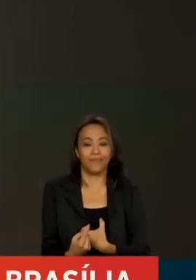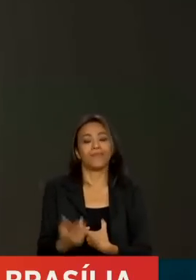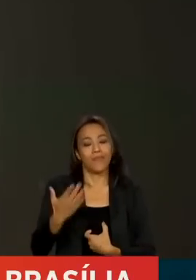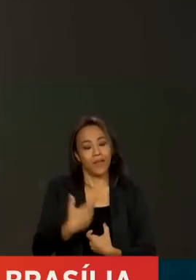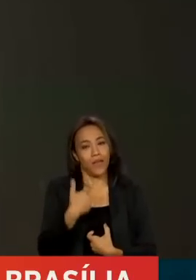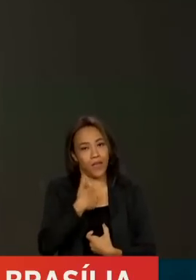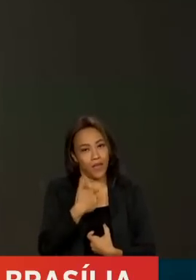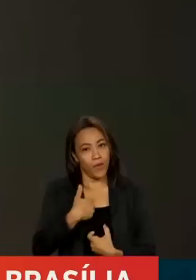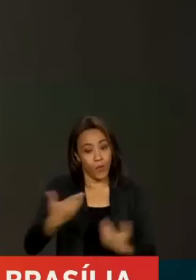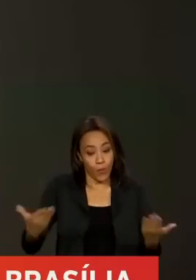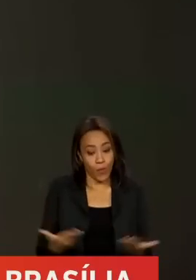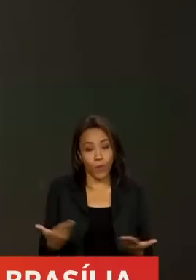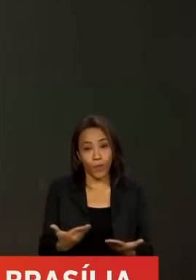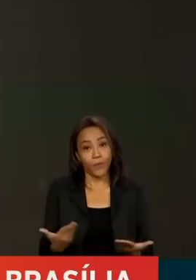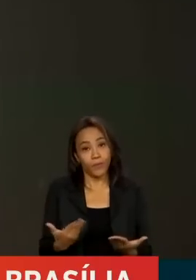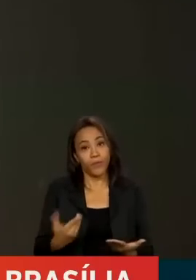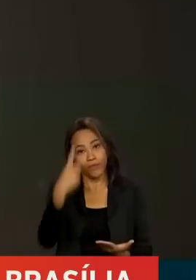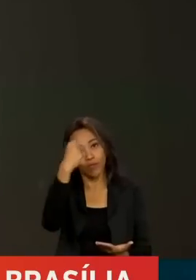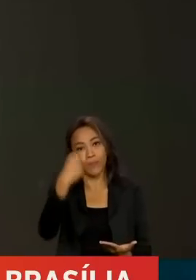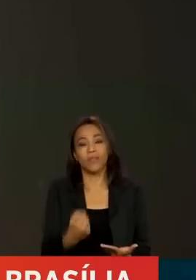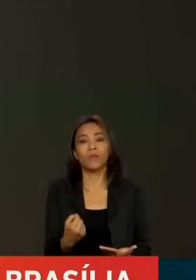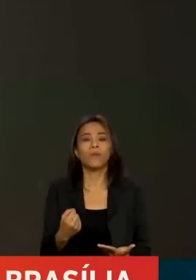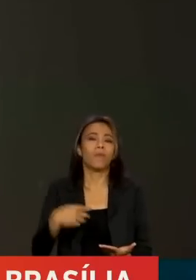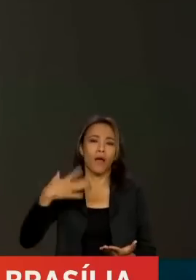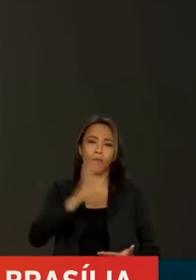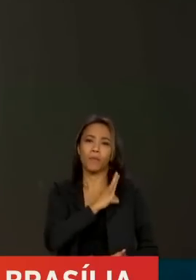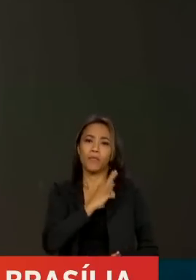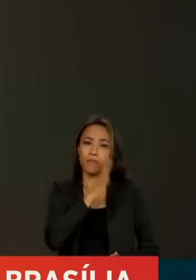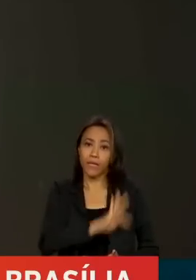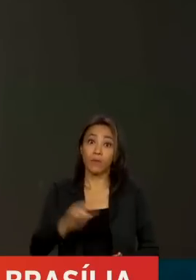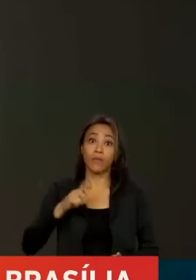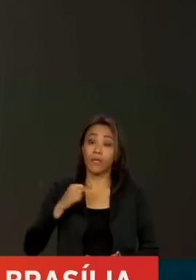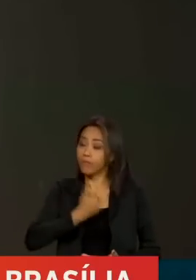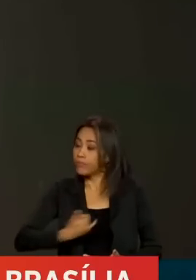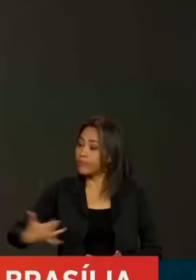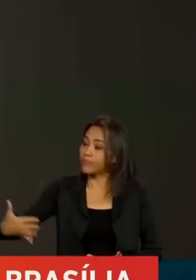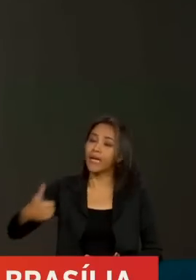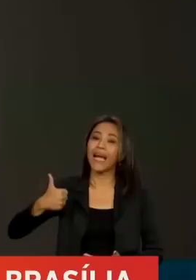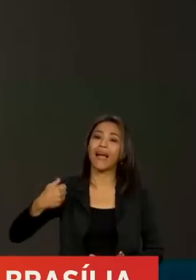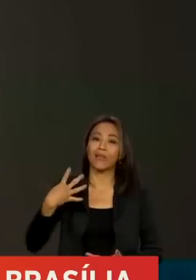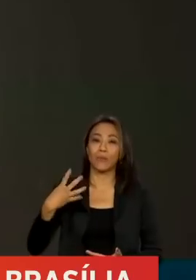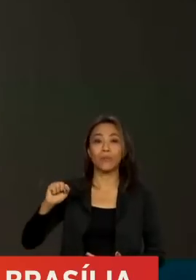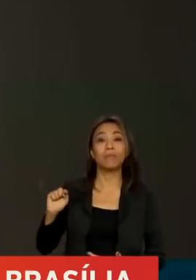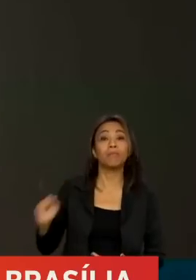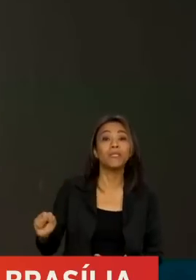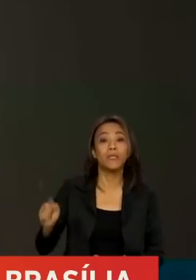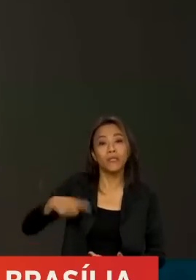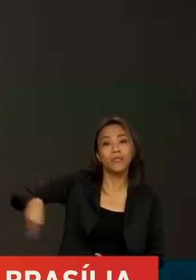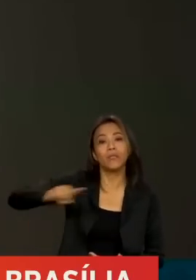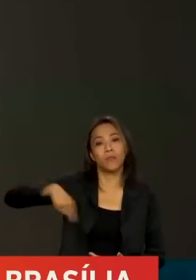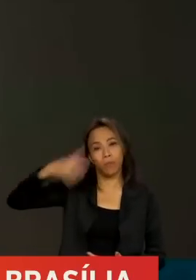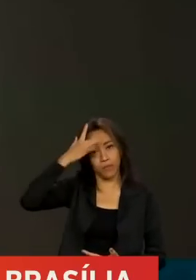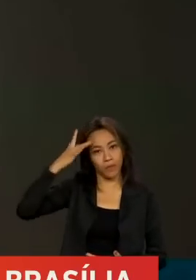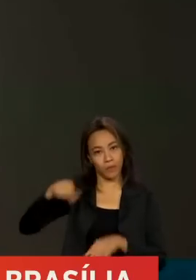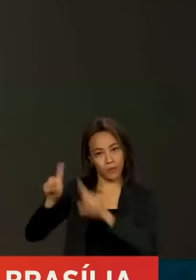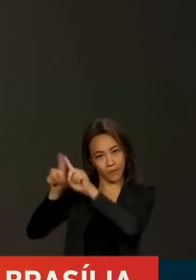tarefa de terceiro novo amanhã para a Polícia Federal haverá de ser assumida por mais de 14 mil corações de todos